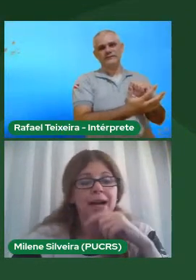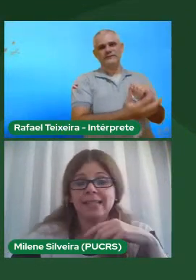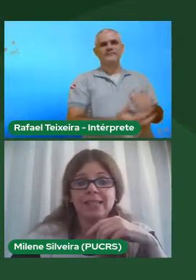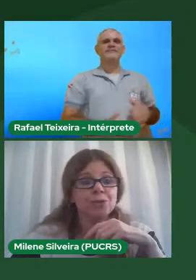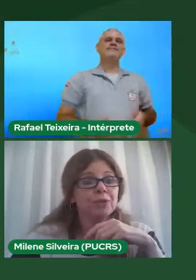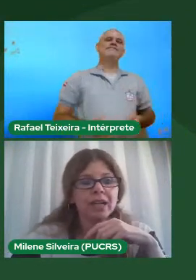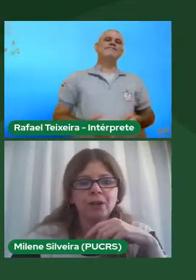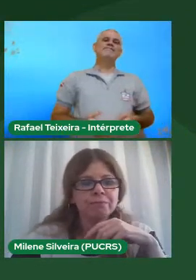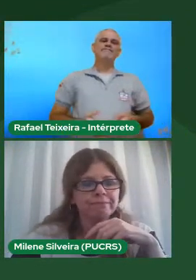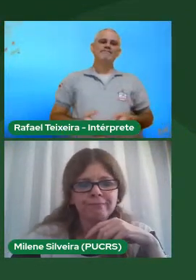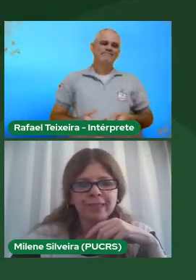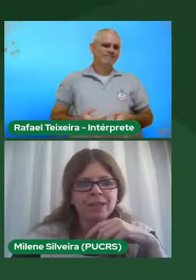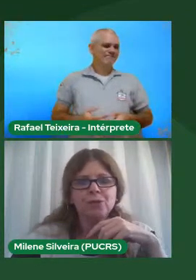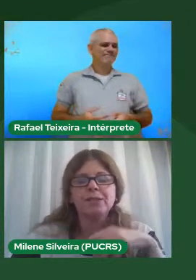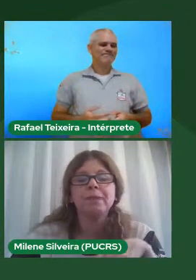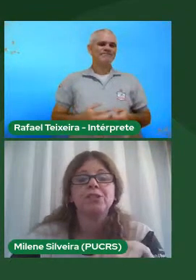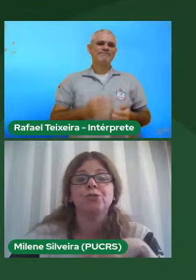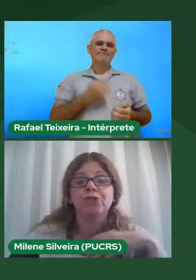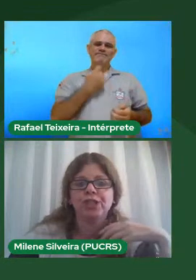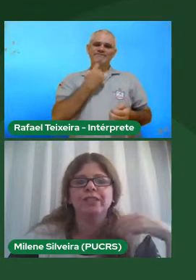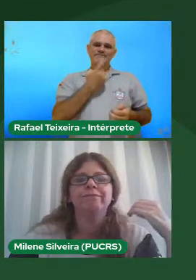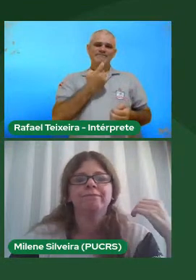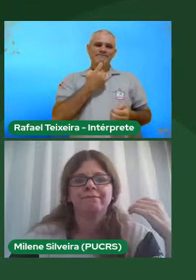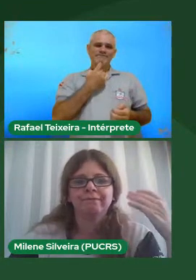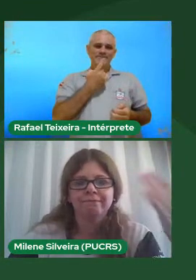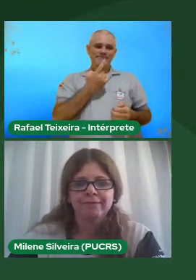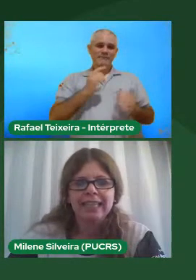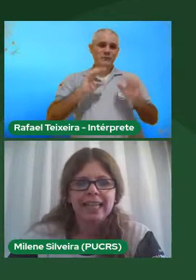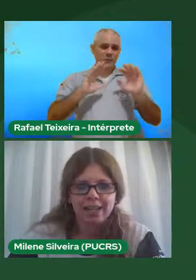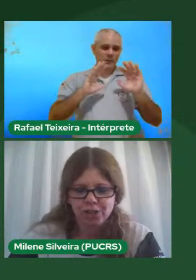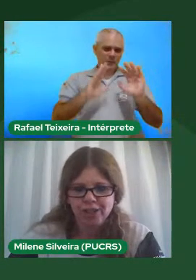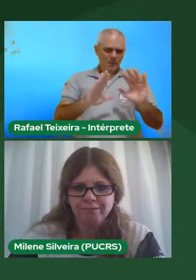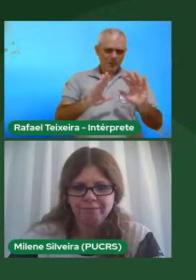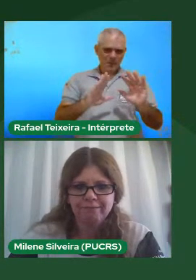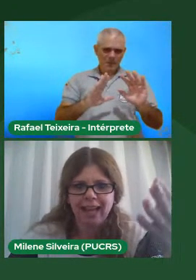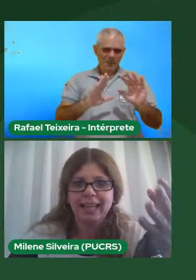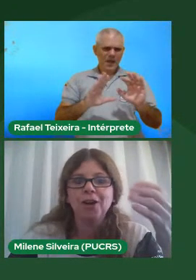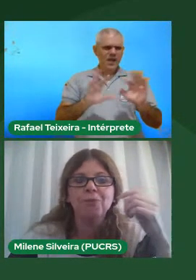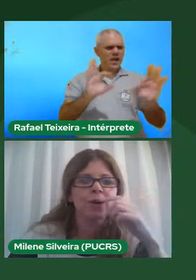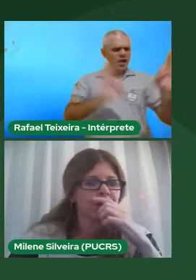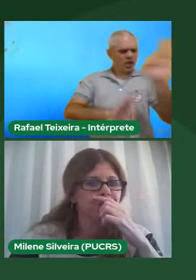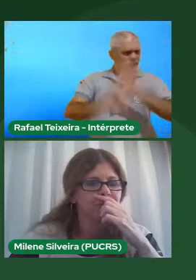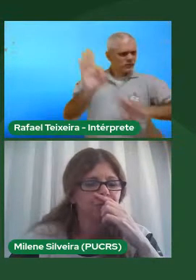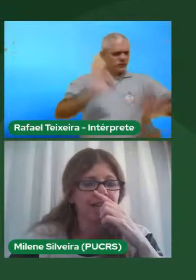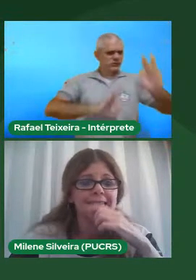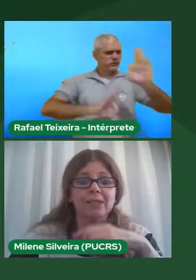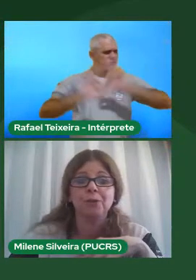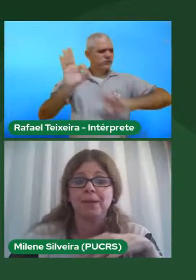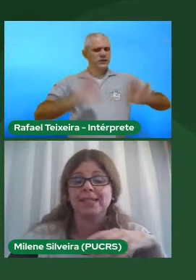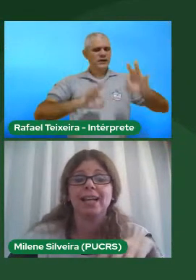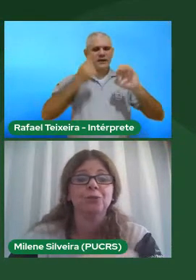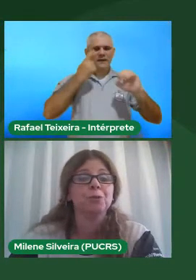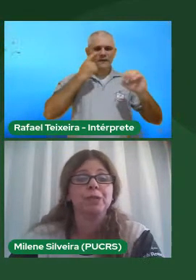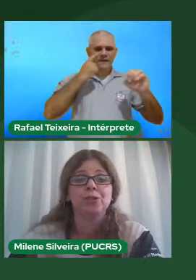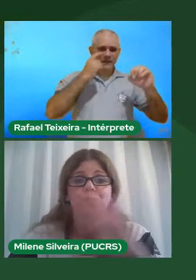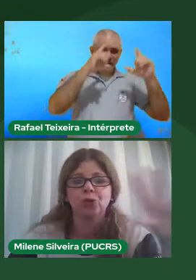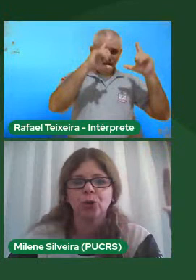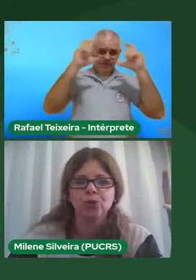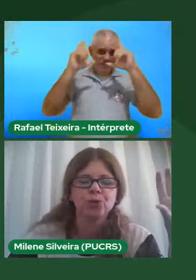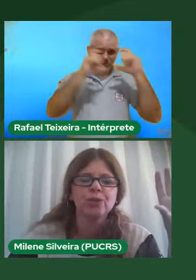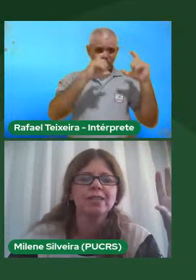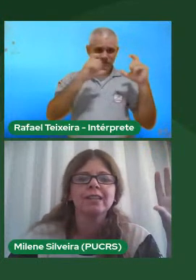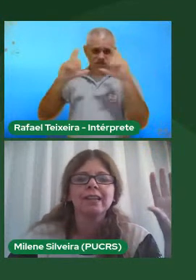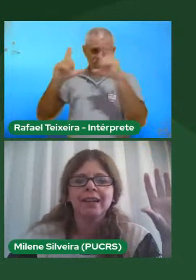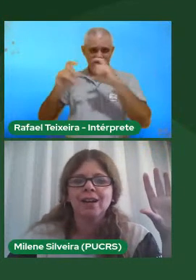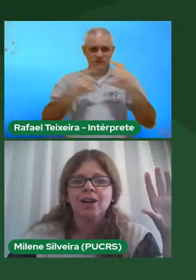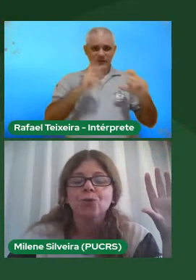ciberespaço. Mas isso não nos impediu de interagir. Aqui é o meu registro do IHC do ano passado, dos prints de